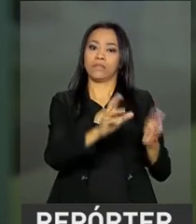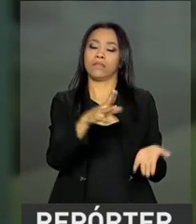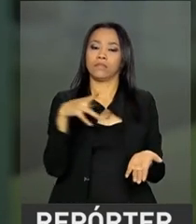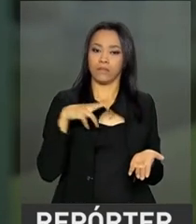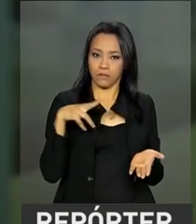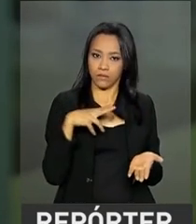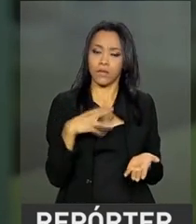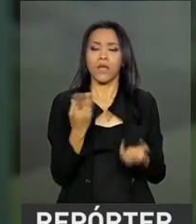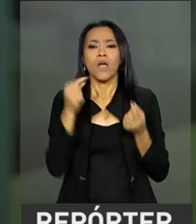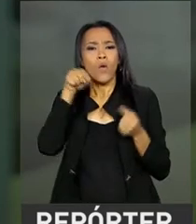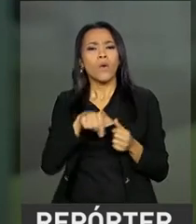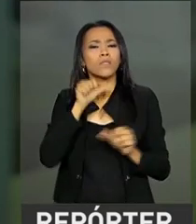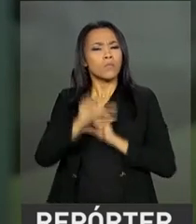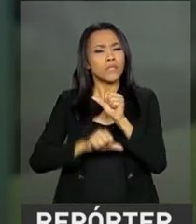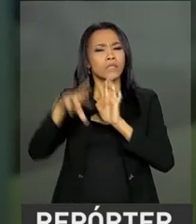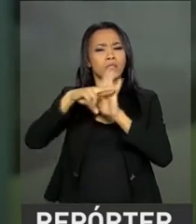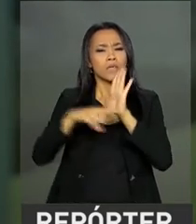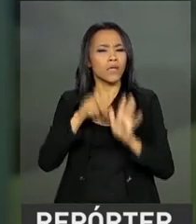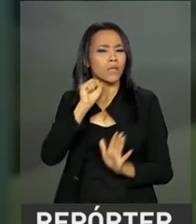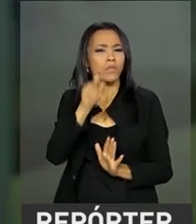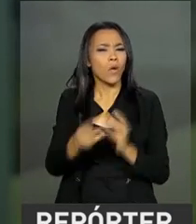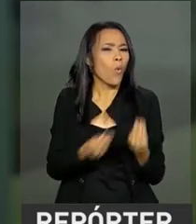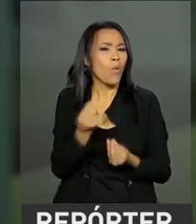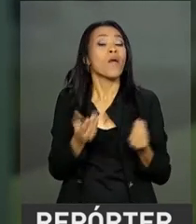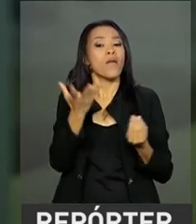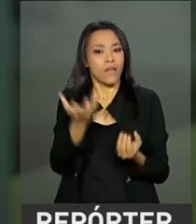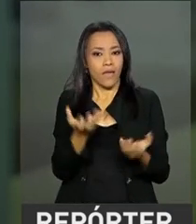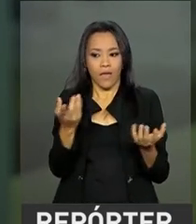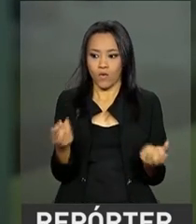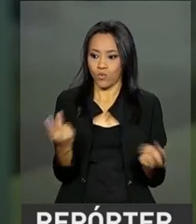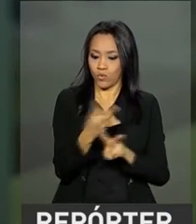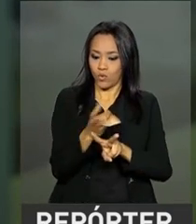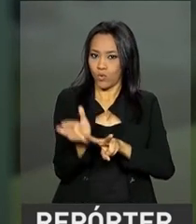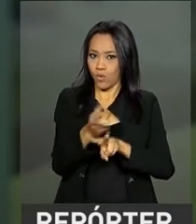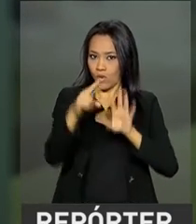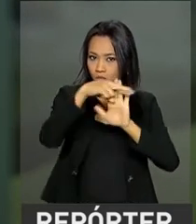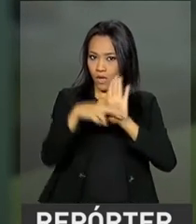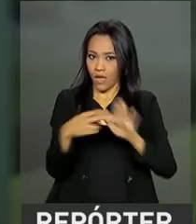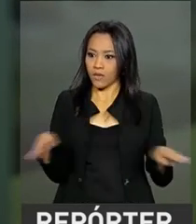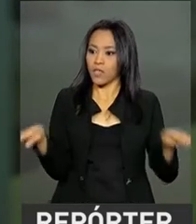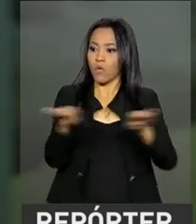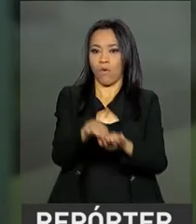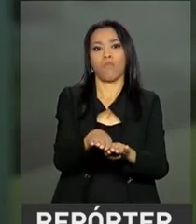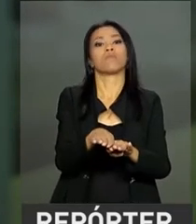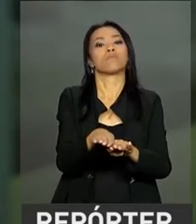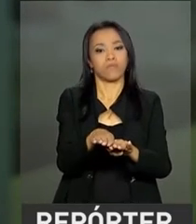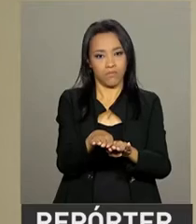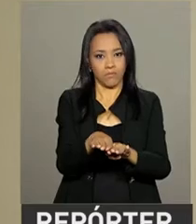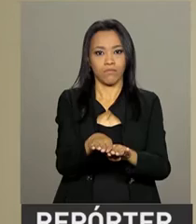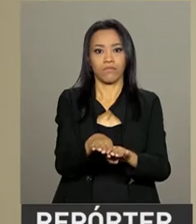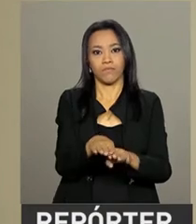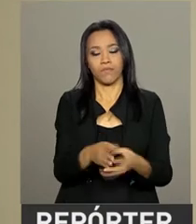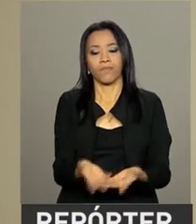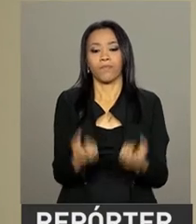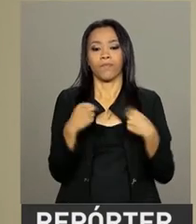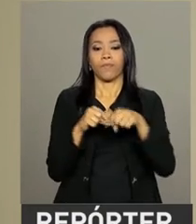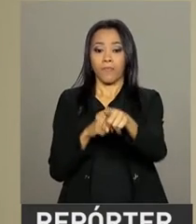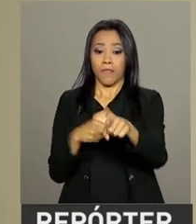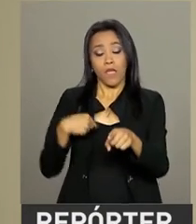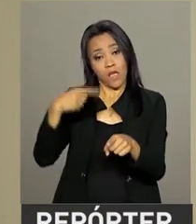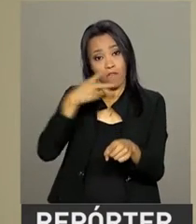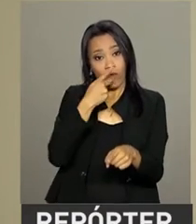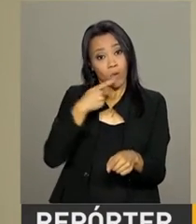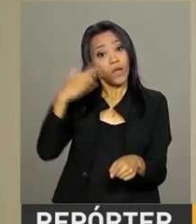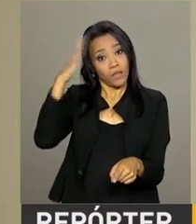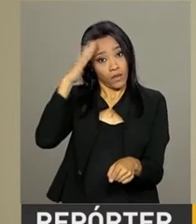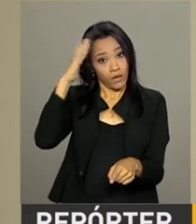Com a reforma, o governo tem a meta de uniformizar esses sistemas a partir de regras iguais. Neste momento, eu entendo que nós